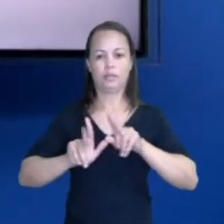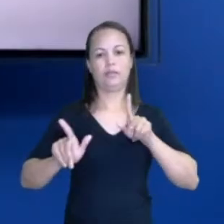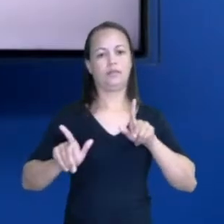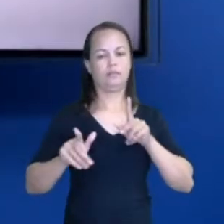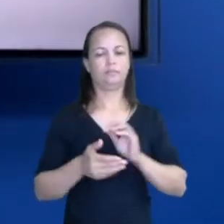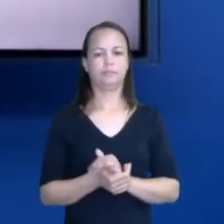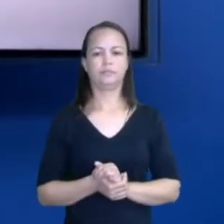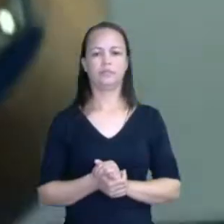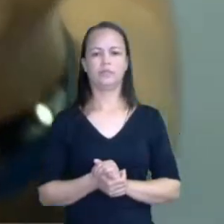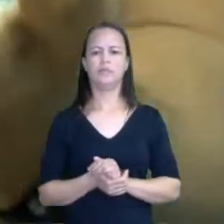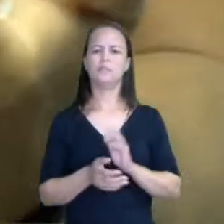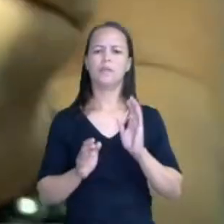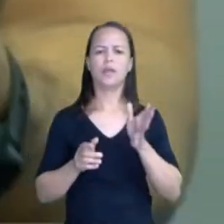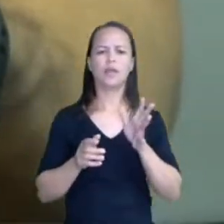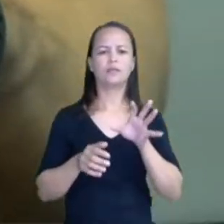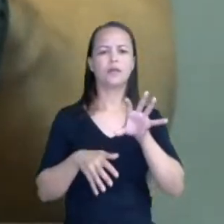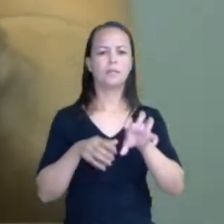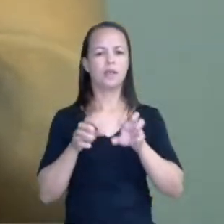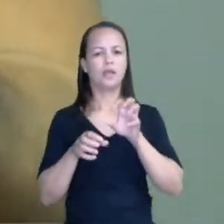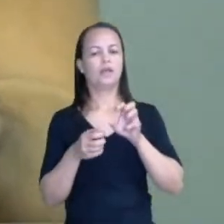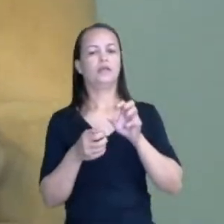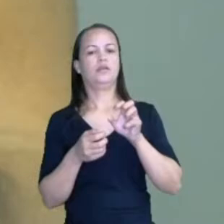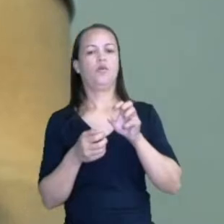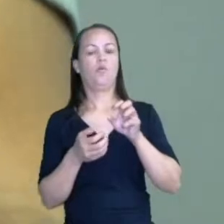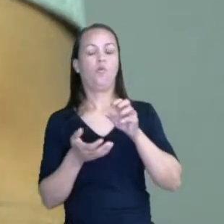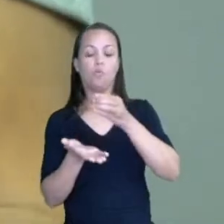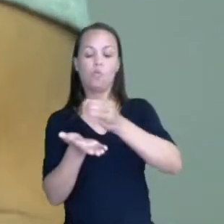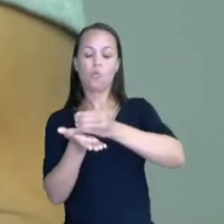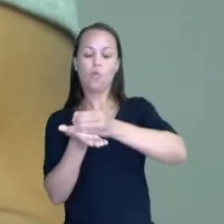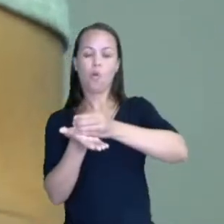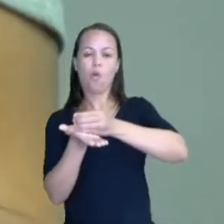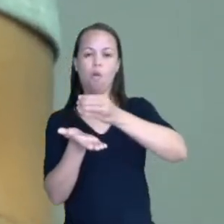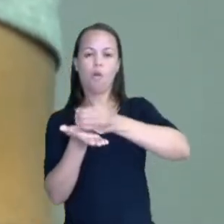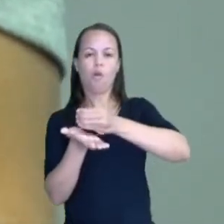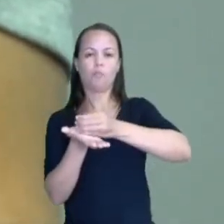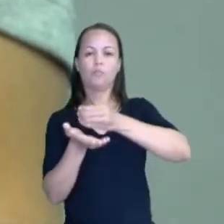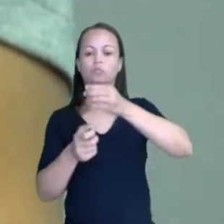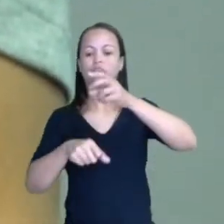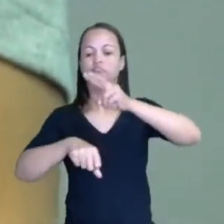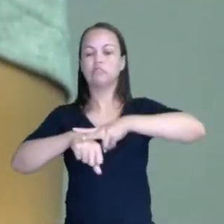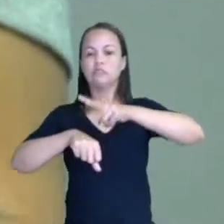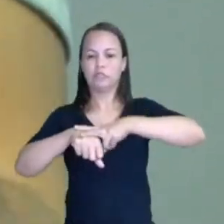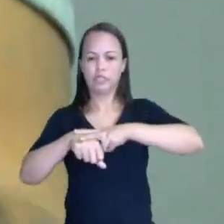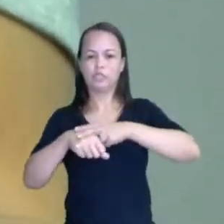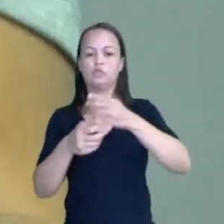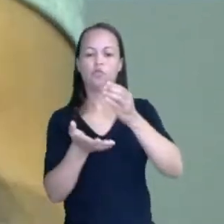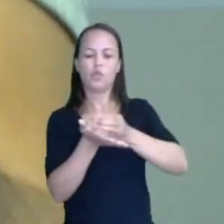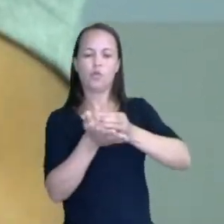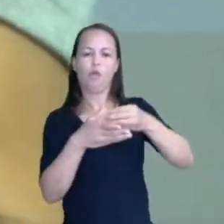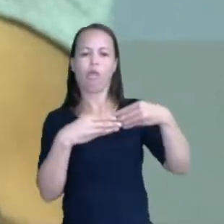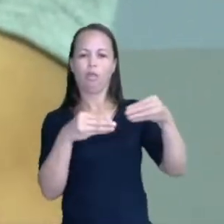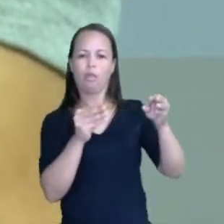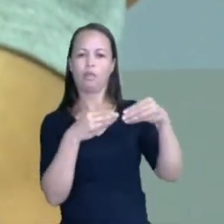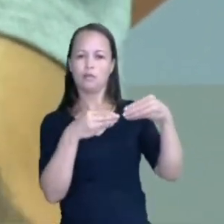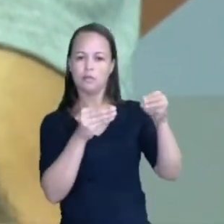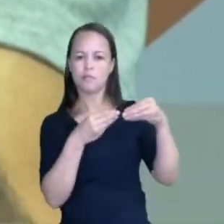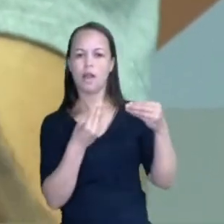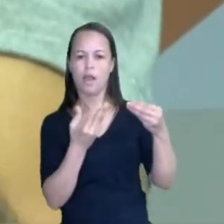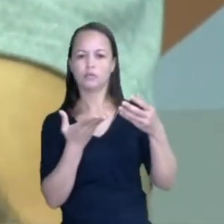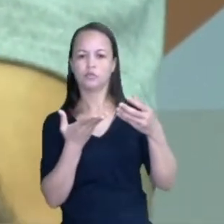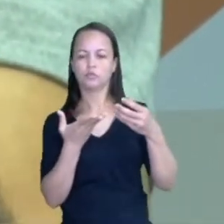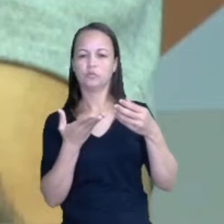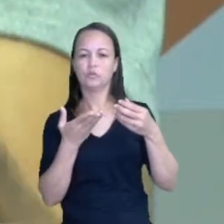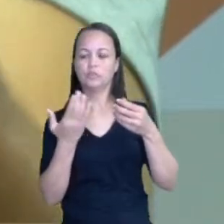também esses copos, né? A gente tem esse copo de vidro aqui e temos um copinho de plástico. Observem que o copo de vidro